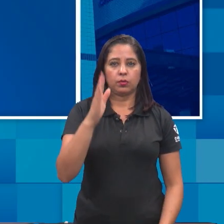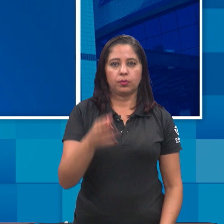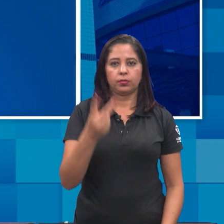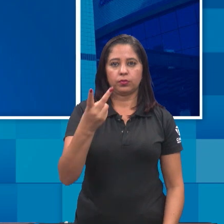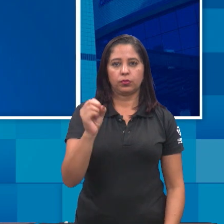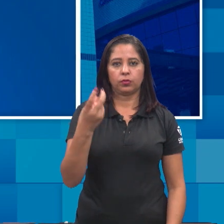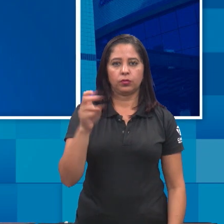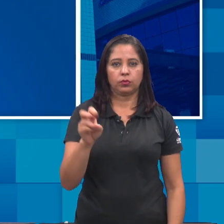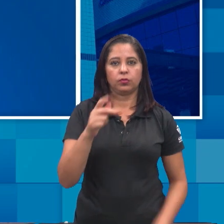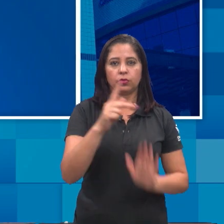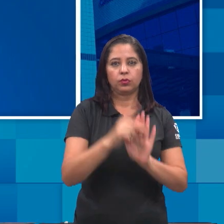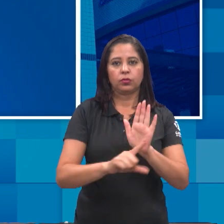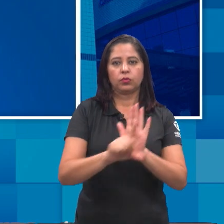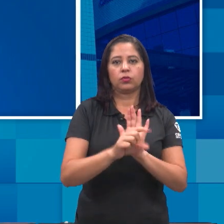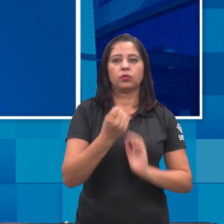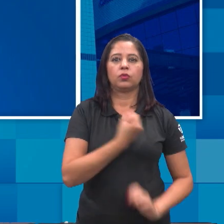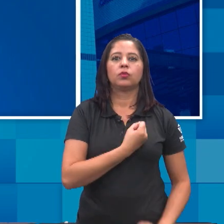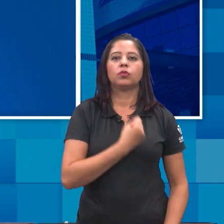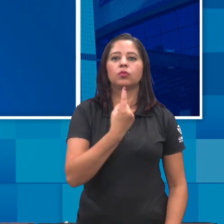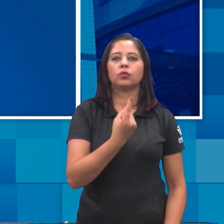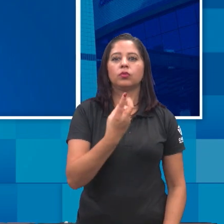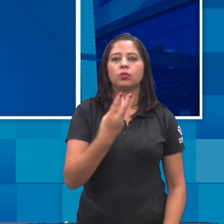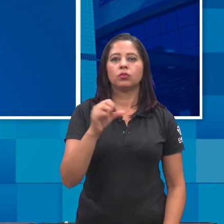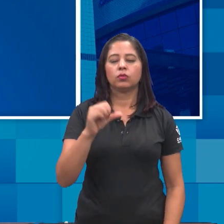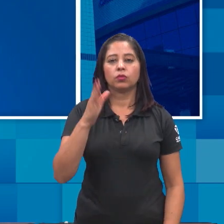4821/2025, projeto de lei número